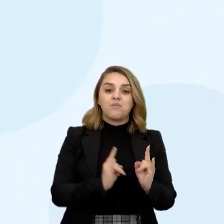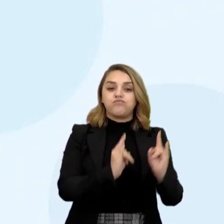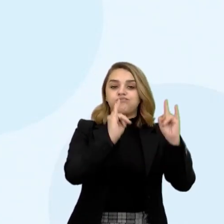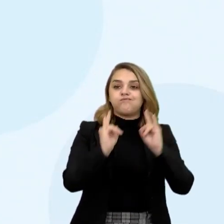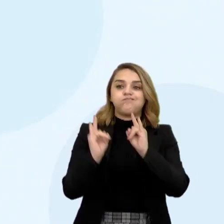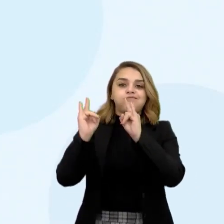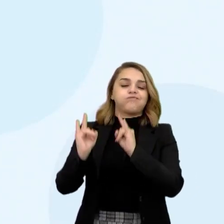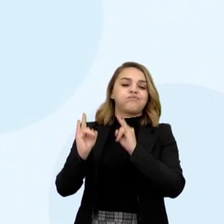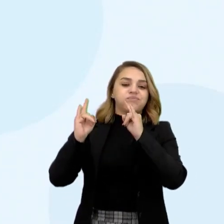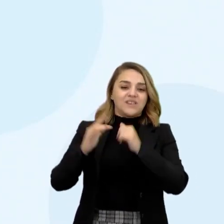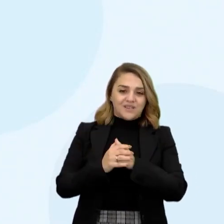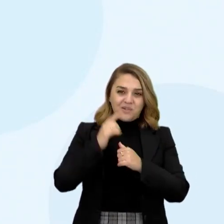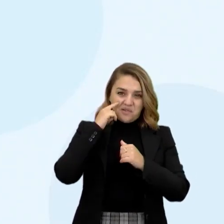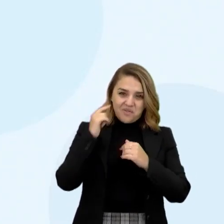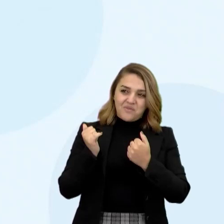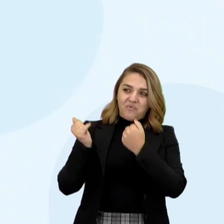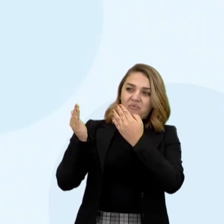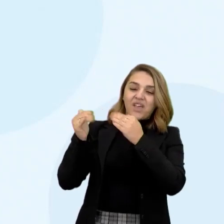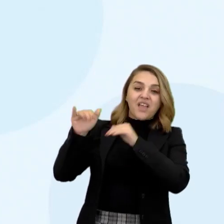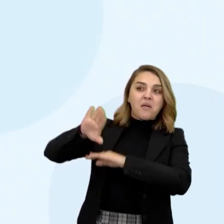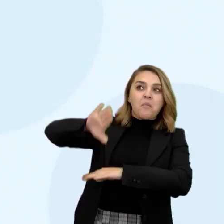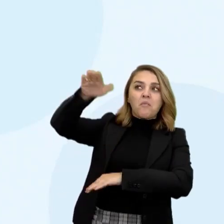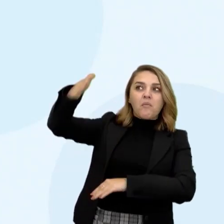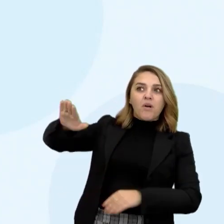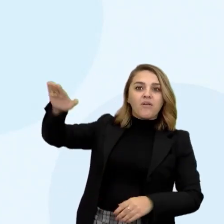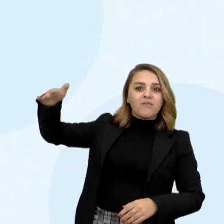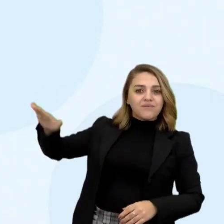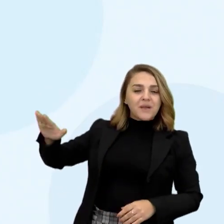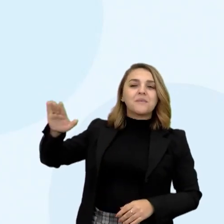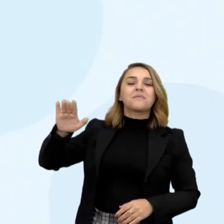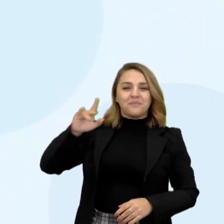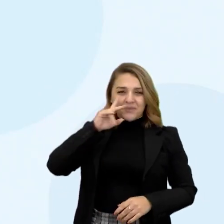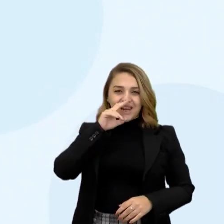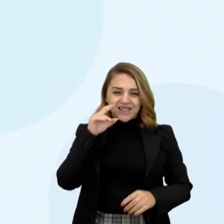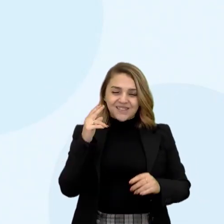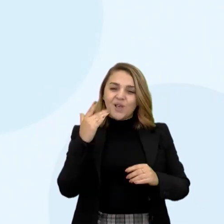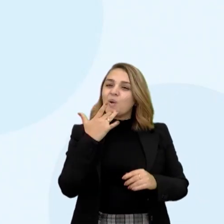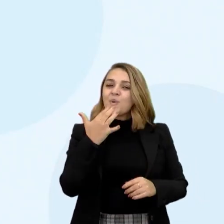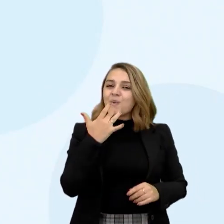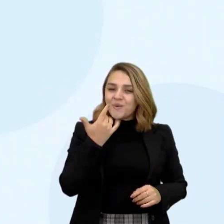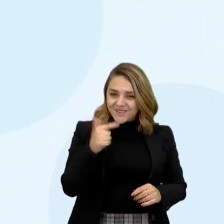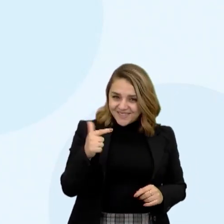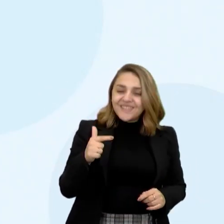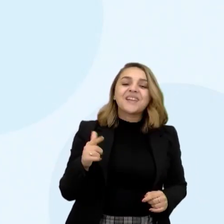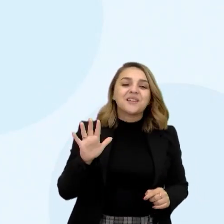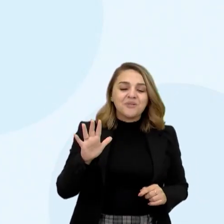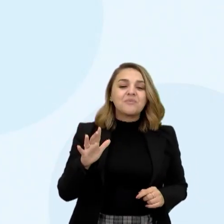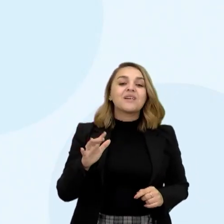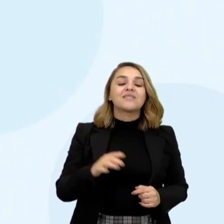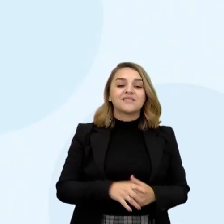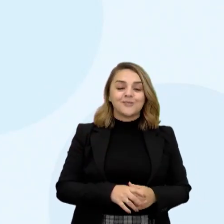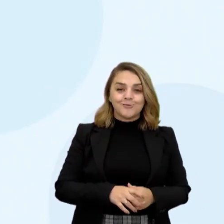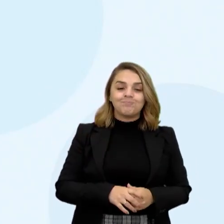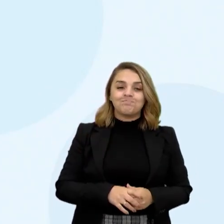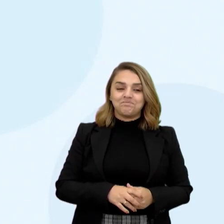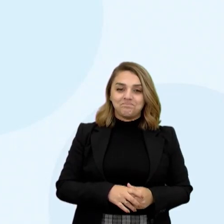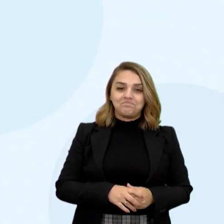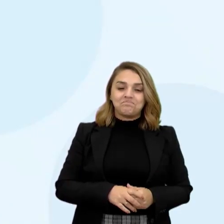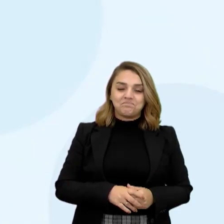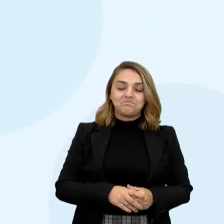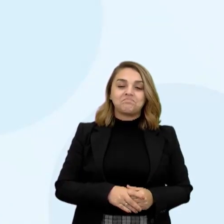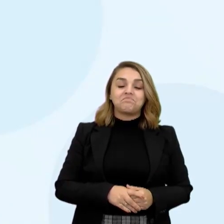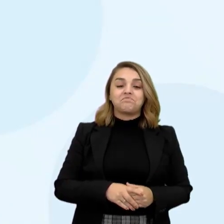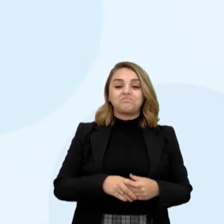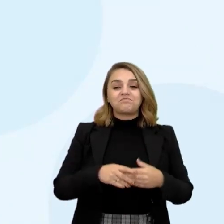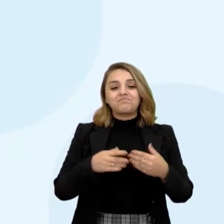né? Ao fundo ainda dá para ver as montanhas, mesmo em preto e branco. Se eu não me engano, ela é a Cantareira, me corrijam se eu estiver errado, né?